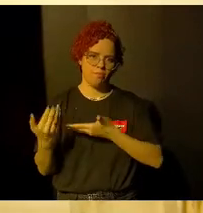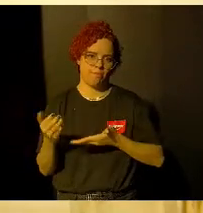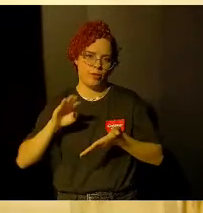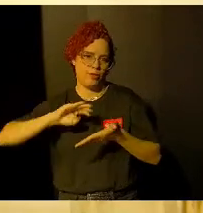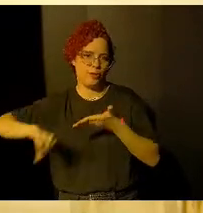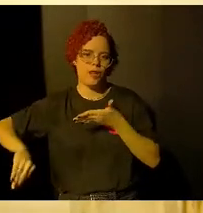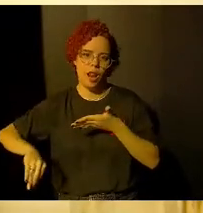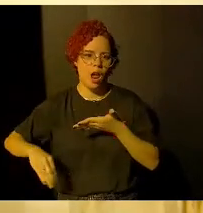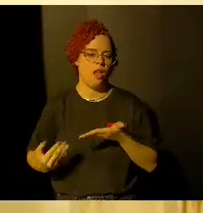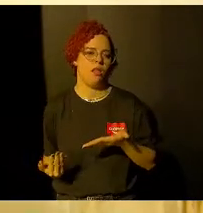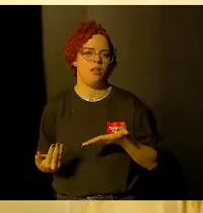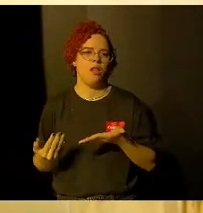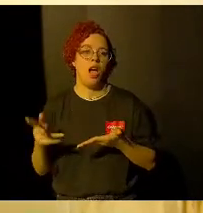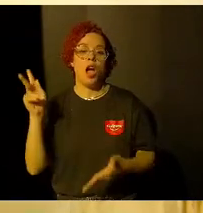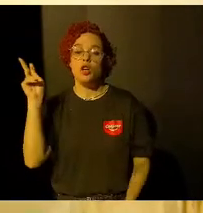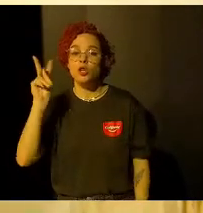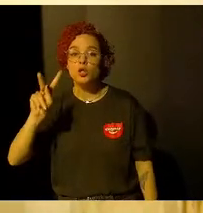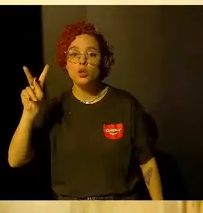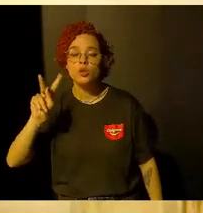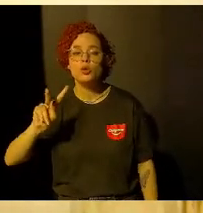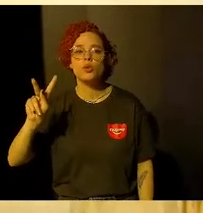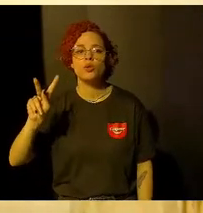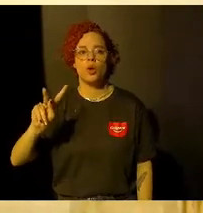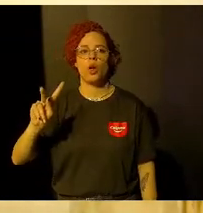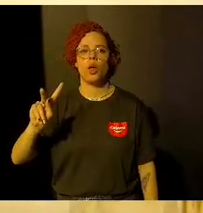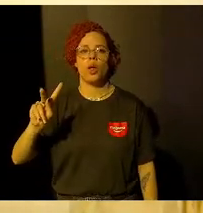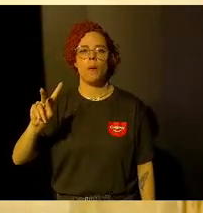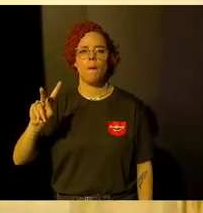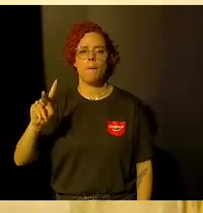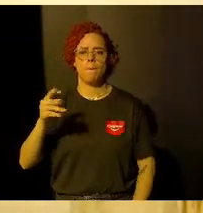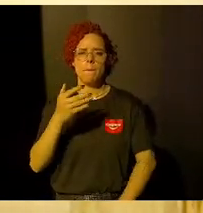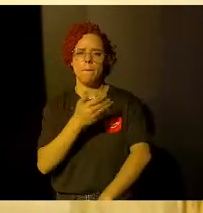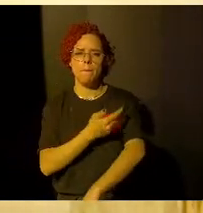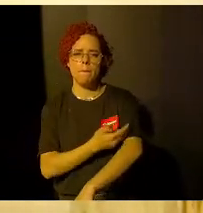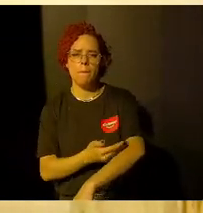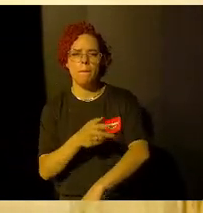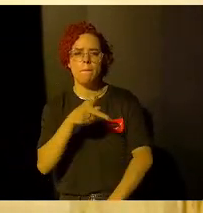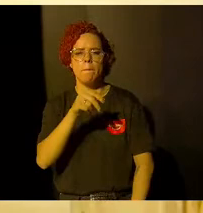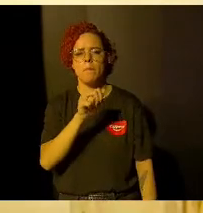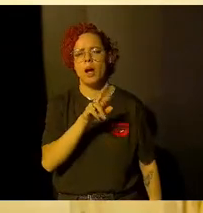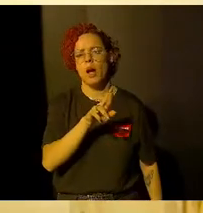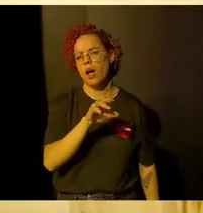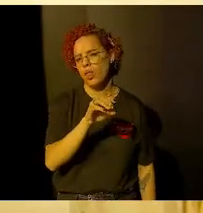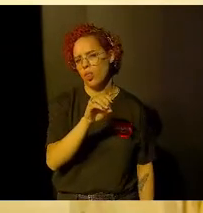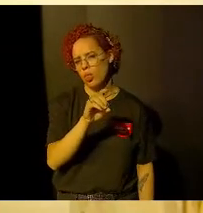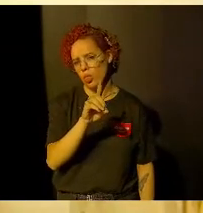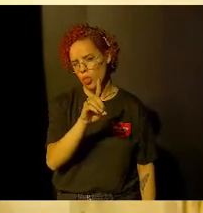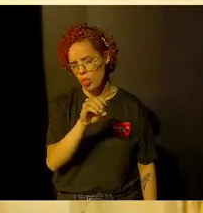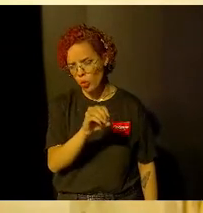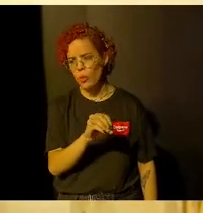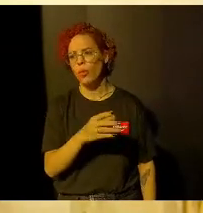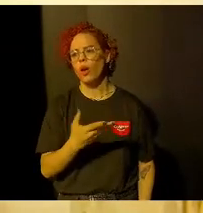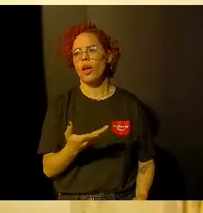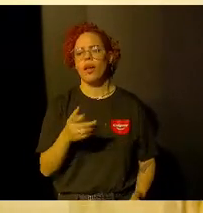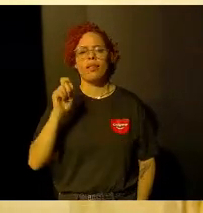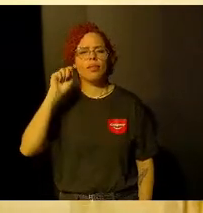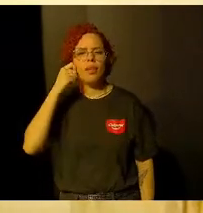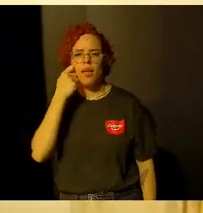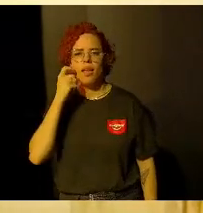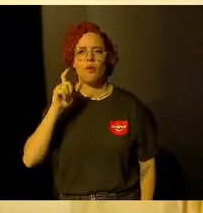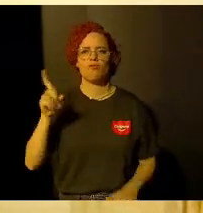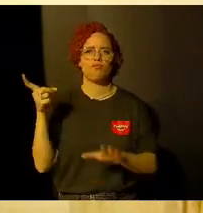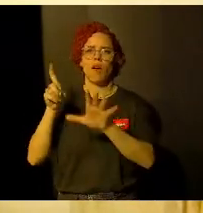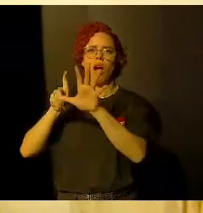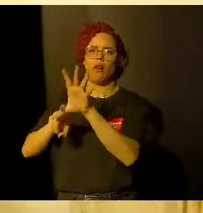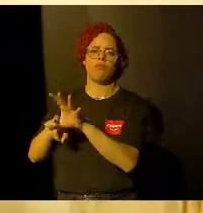e a história do colorismo Pardo negro ou mestiço cafuso como se dizem Angola